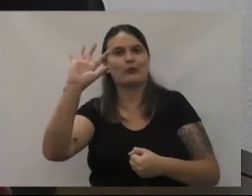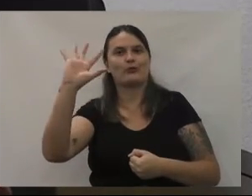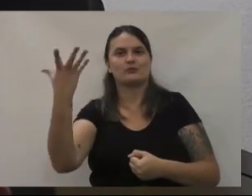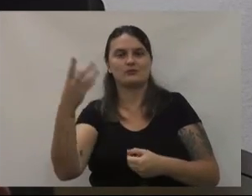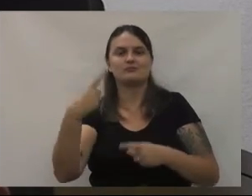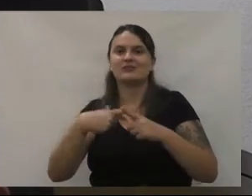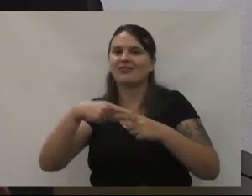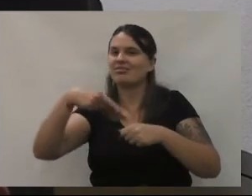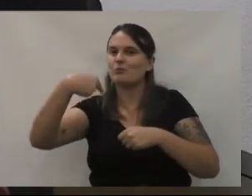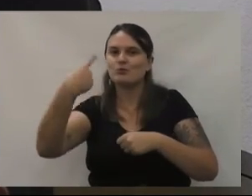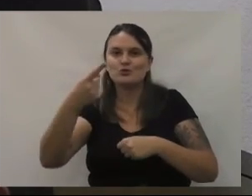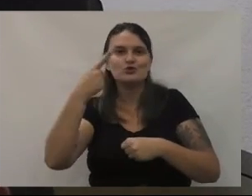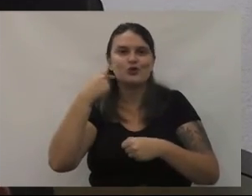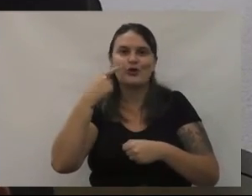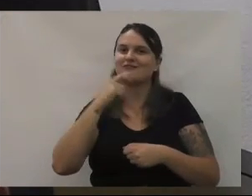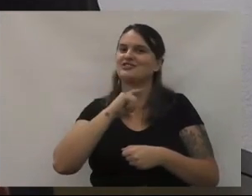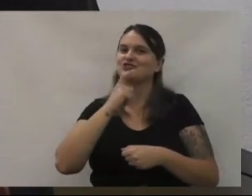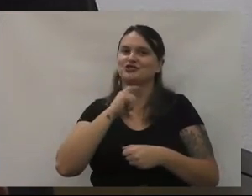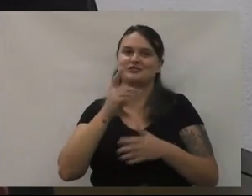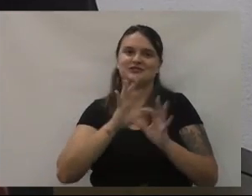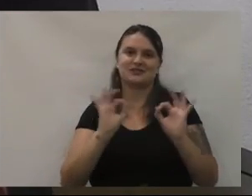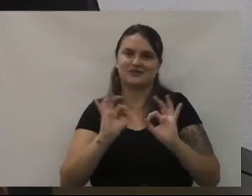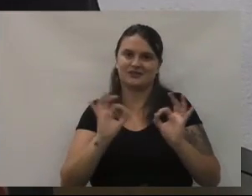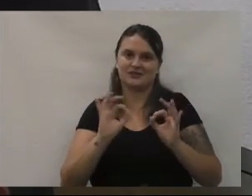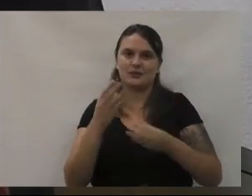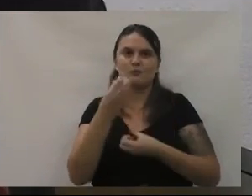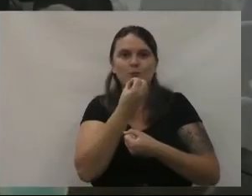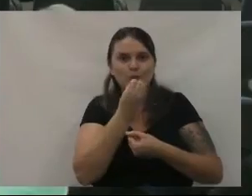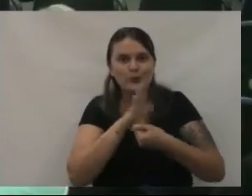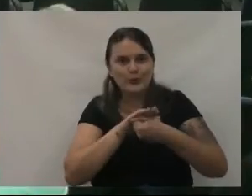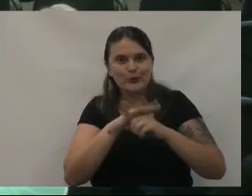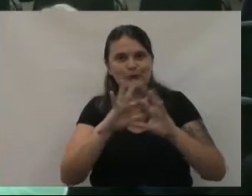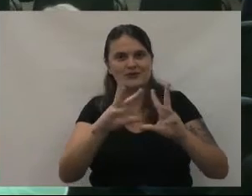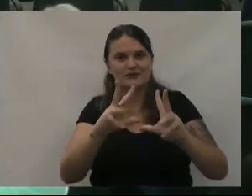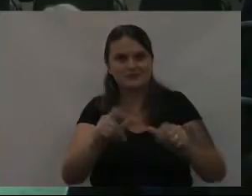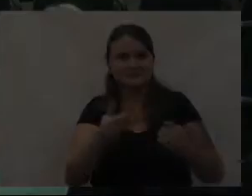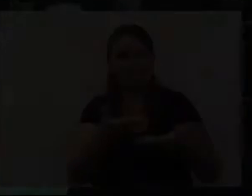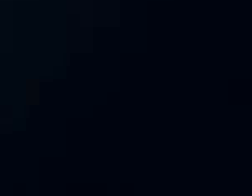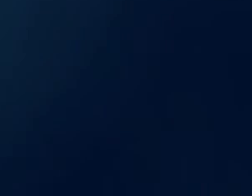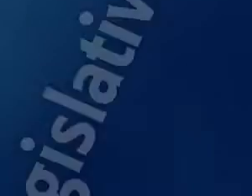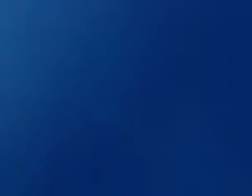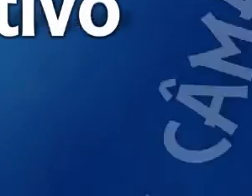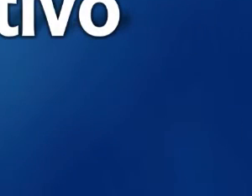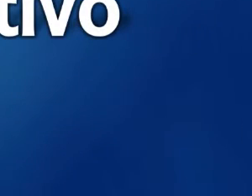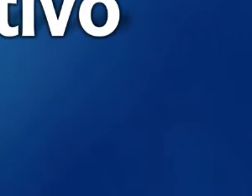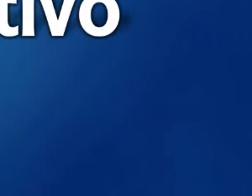porque depois chorar sobre o leite derramado não adianta mais. Boa noite. Obrigado.